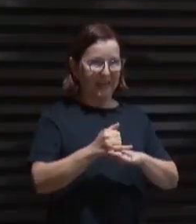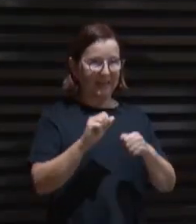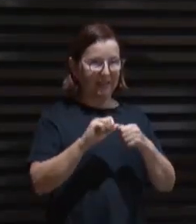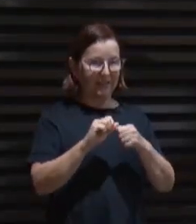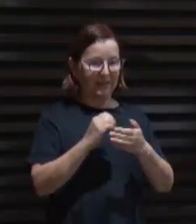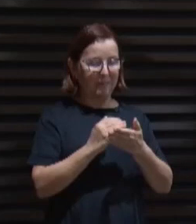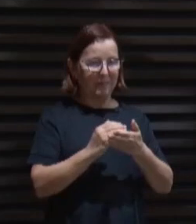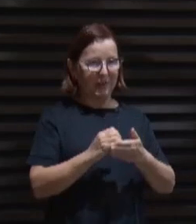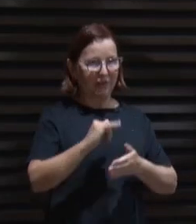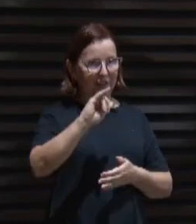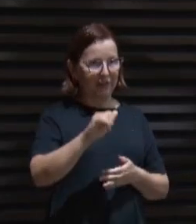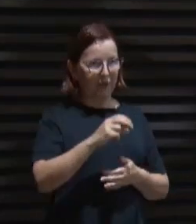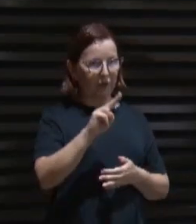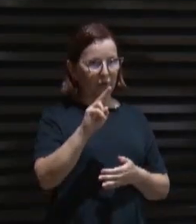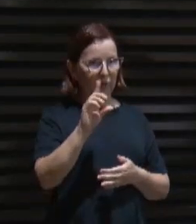da religião.